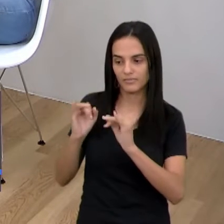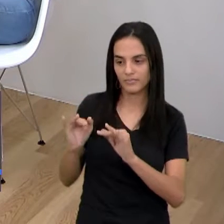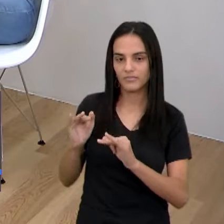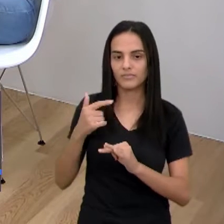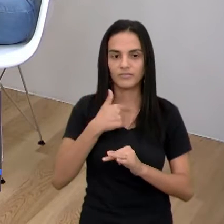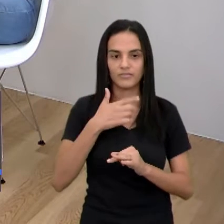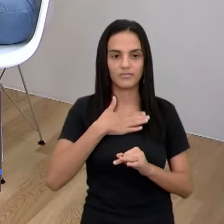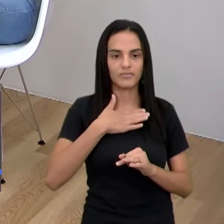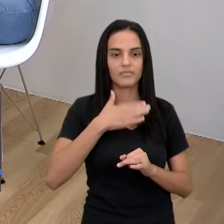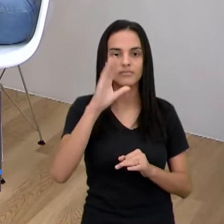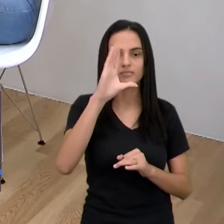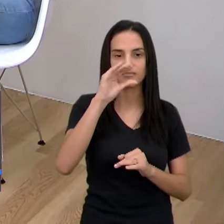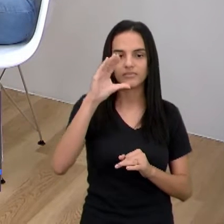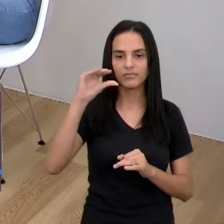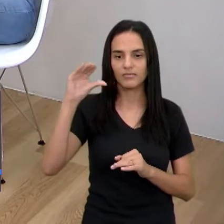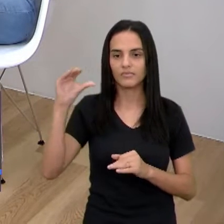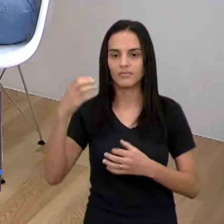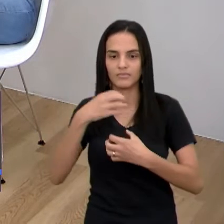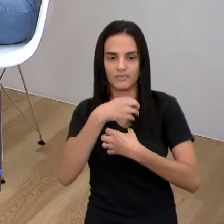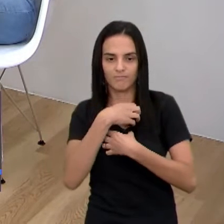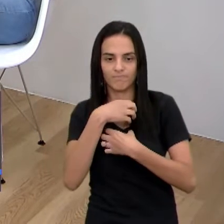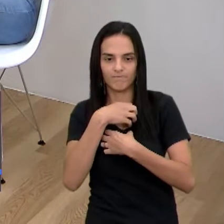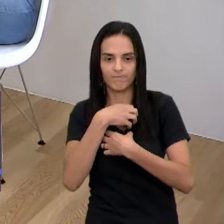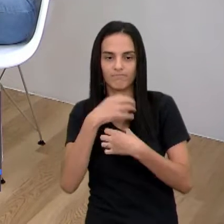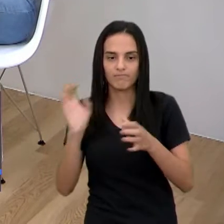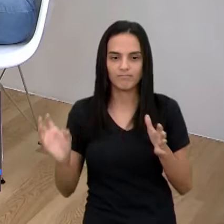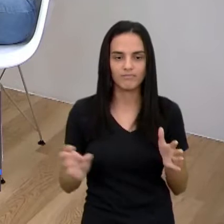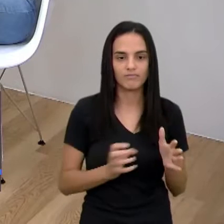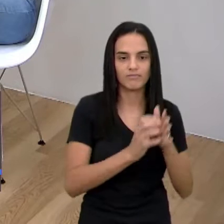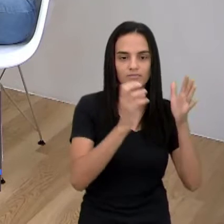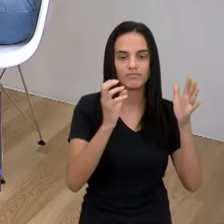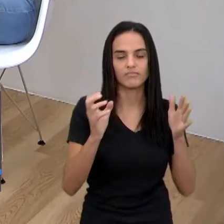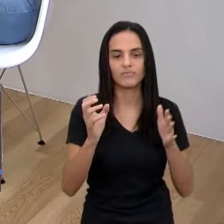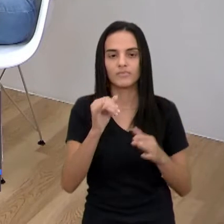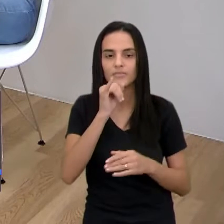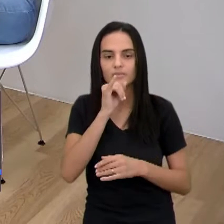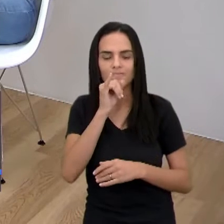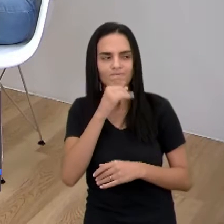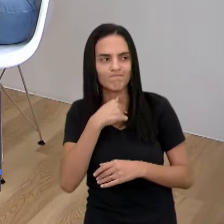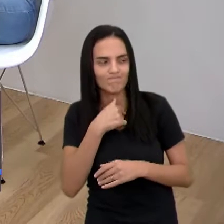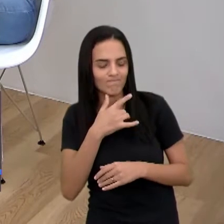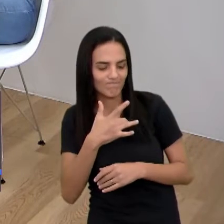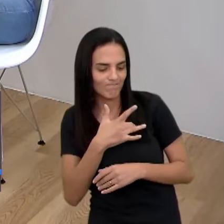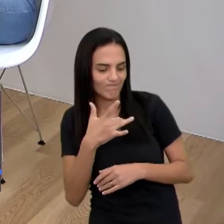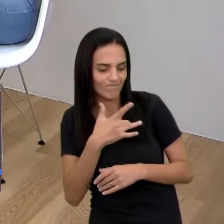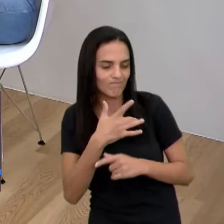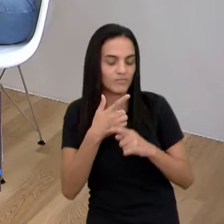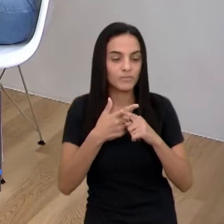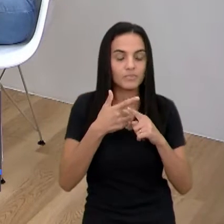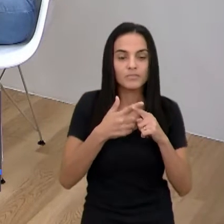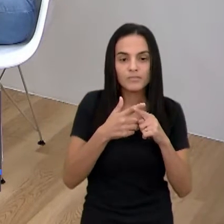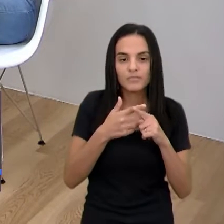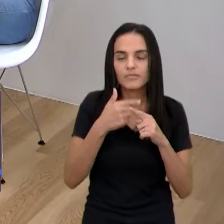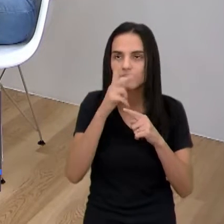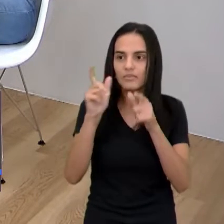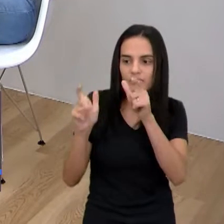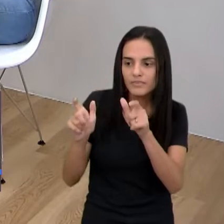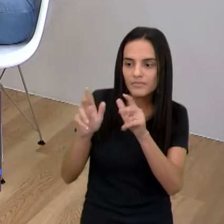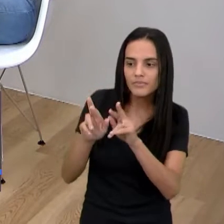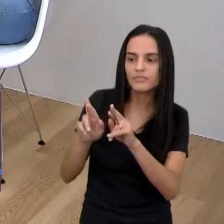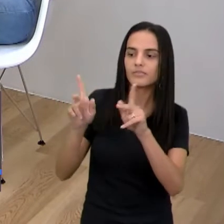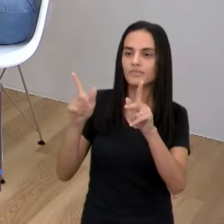eu viajo, eu já sinto um certo impacto. Sim, te dá uma certa insegurança, porque você está num lugar diferente, as pessoas não